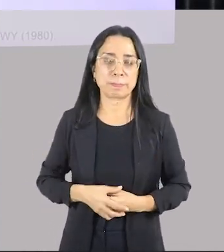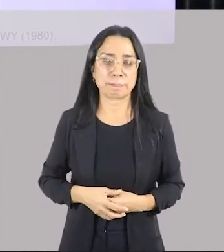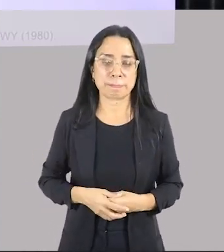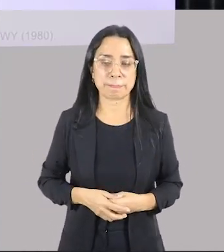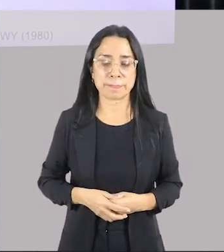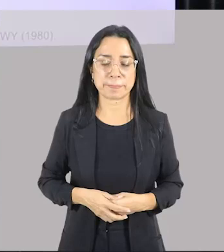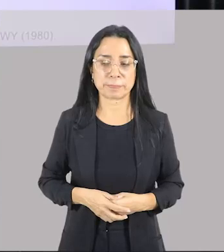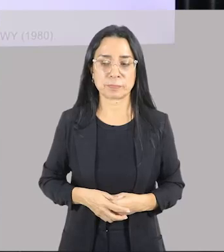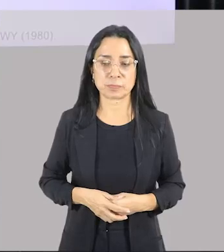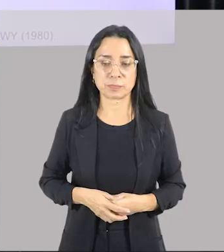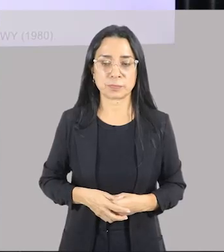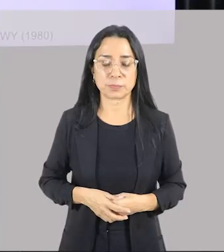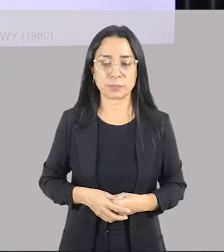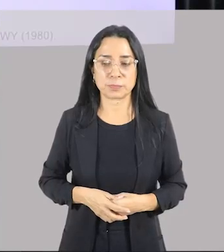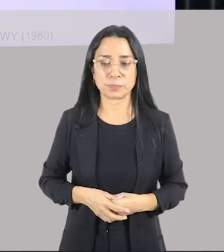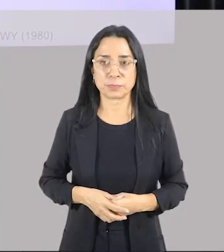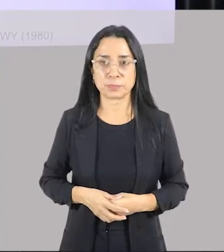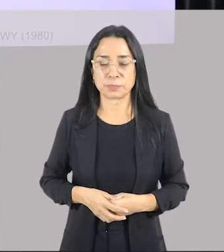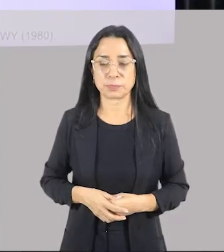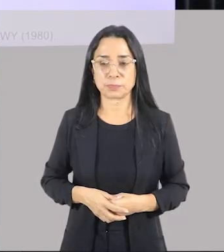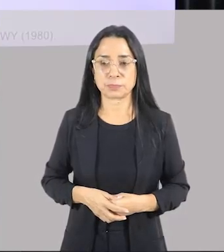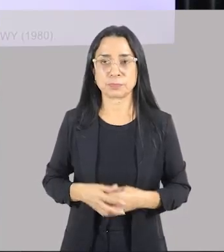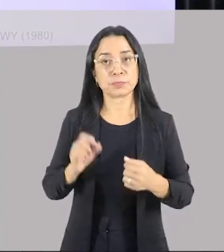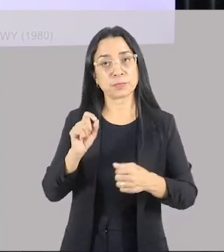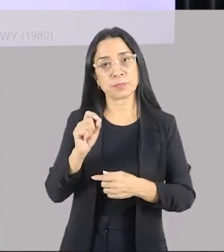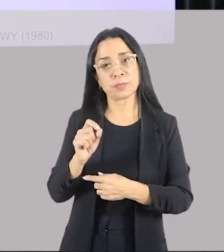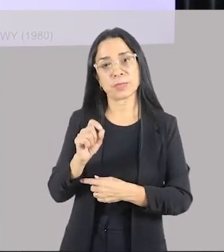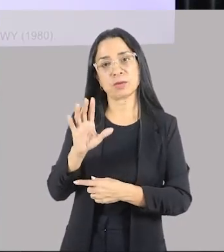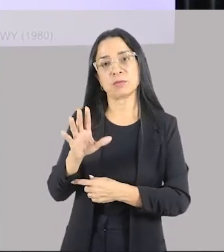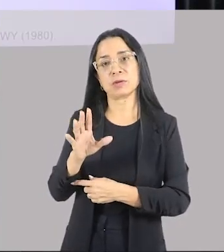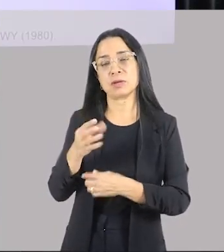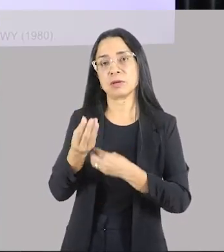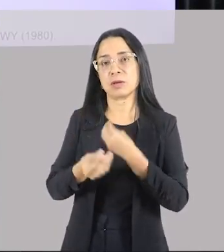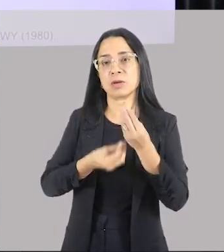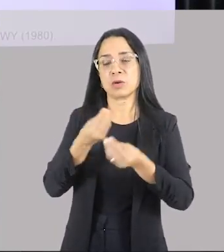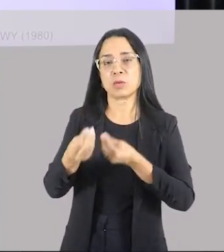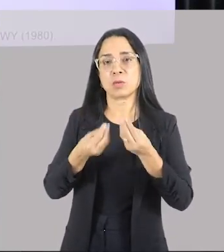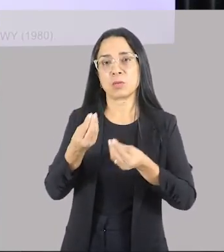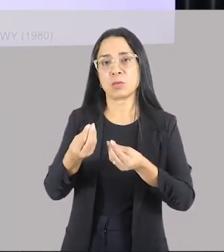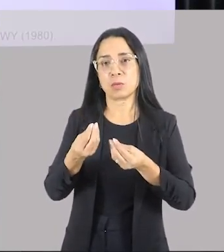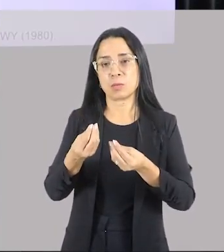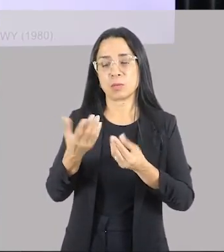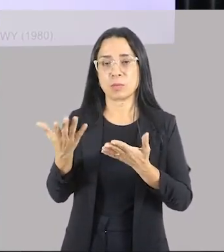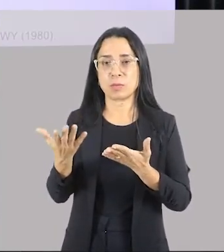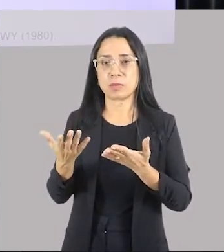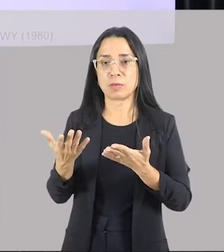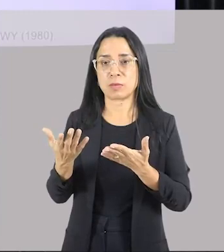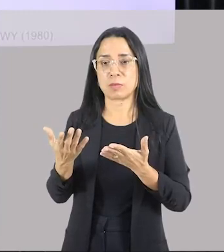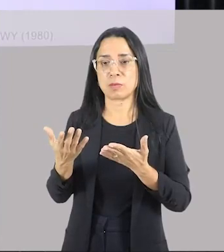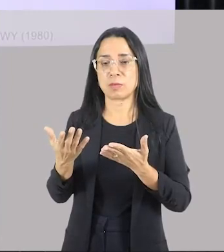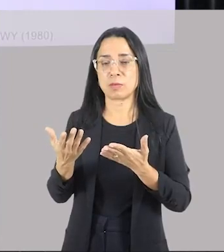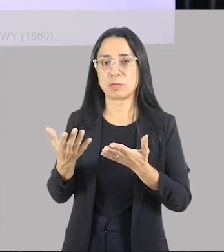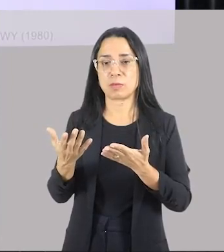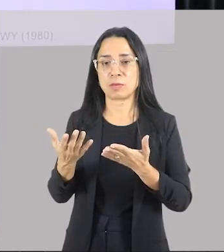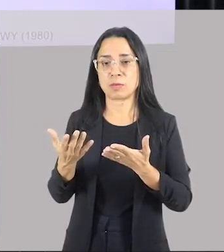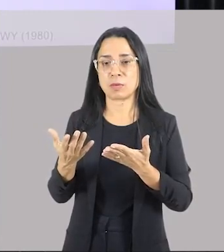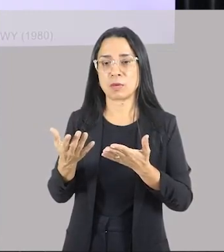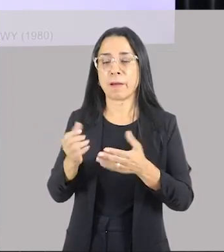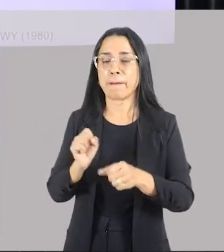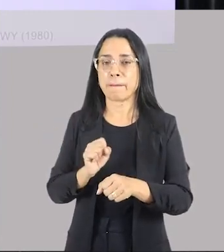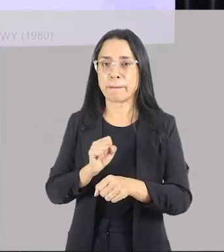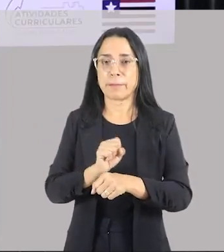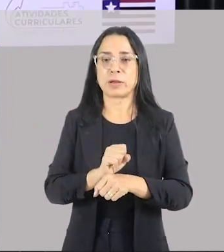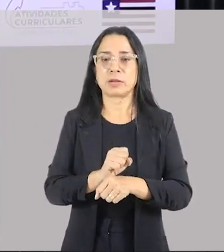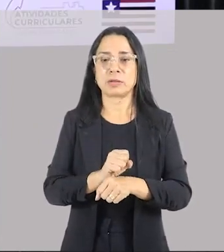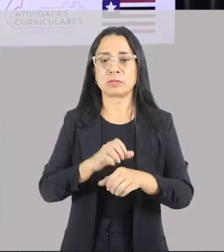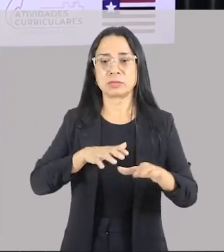pública de repressão ocasionou essa morte. E isso, de uma certa maneira, deu um choque, né? Vamos dizer assim, uma certa freada aí